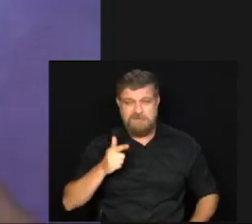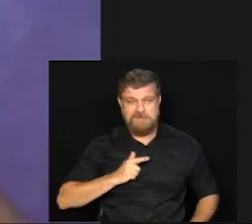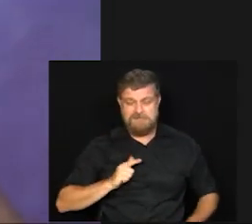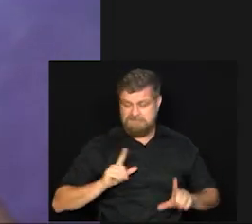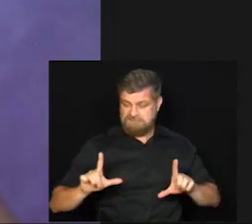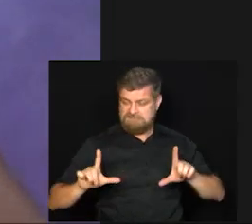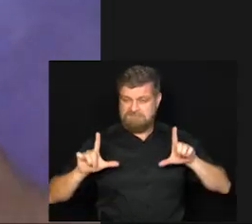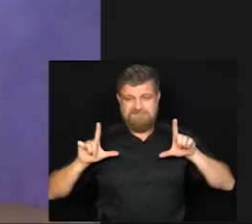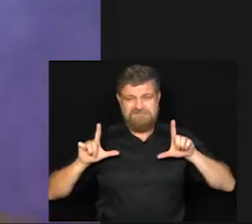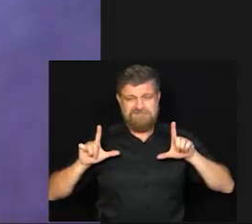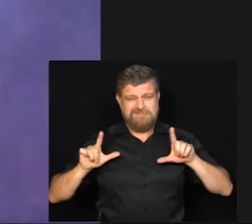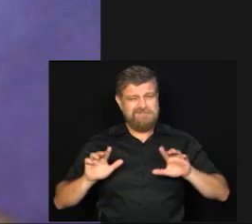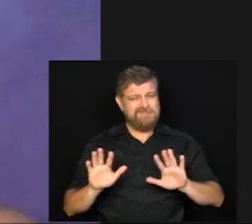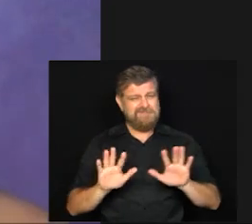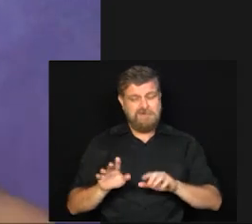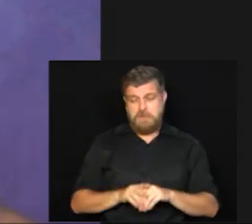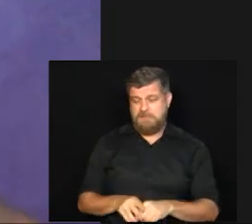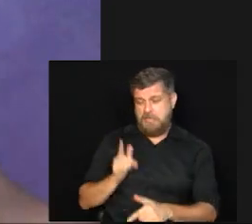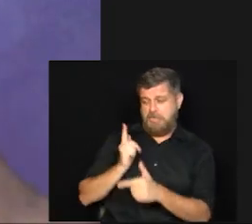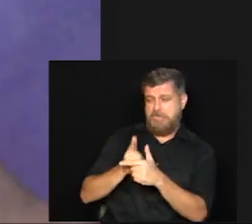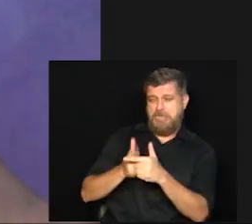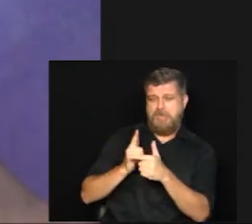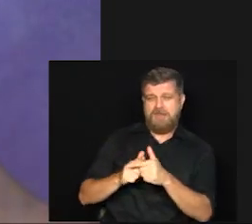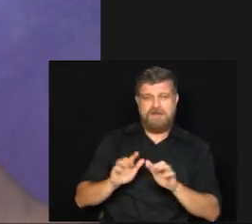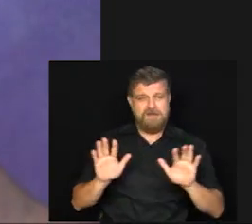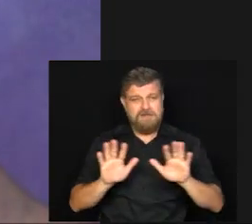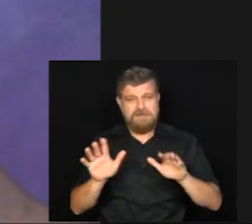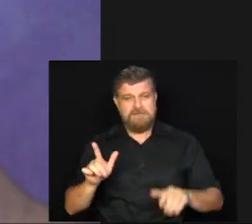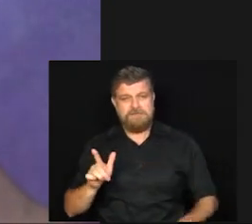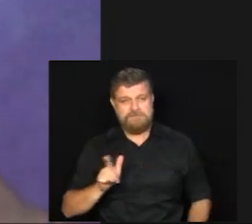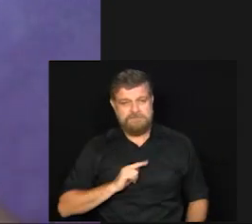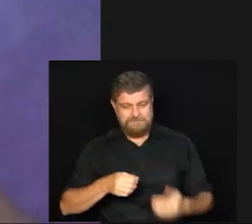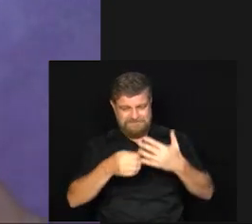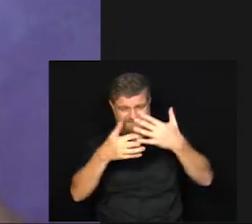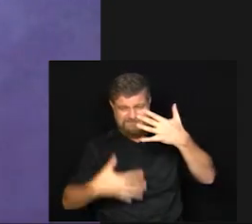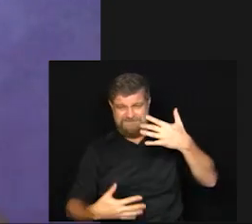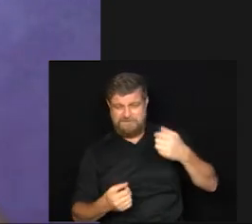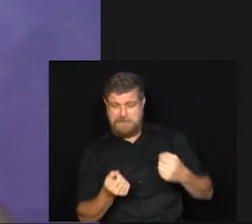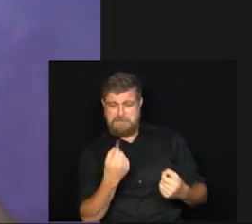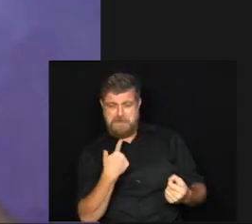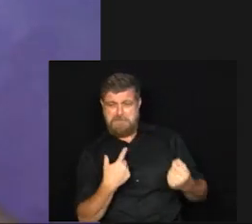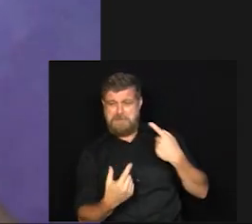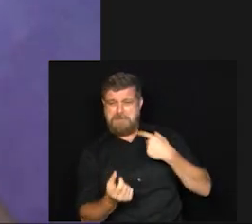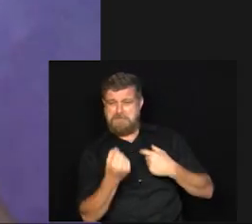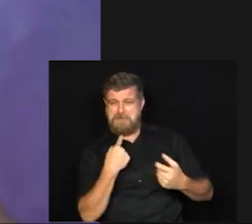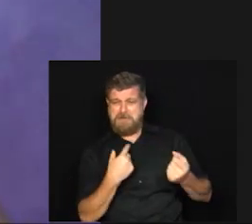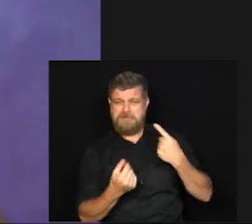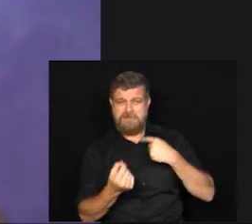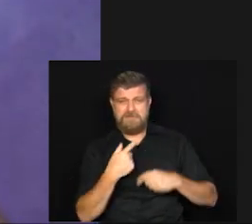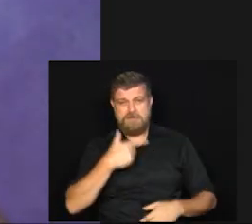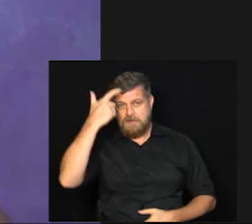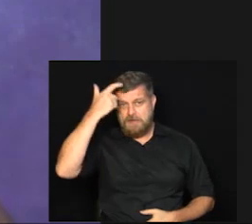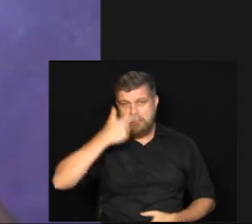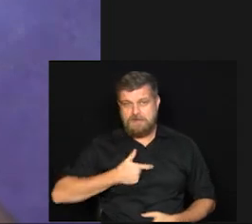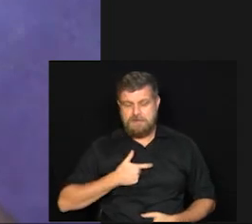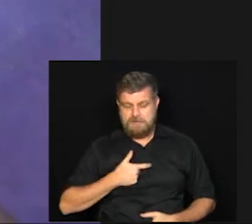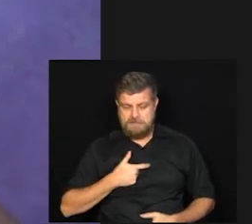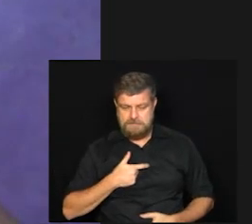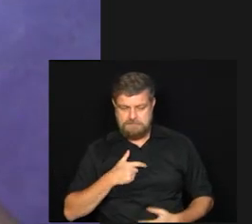querendo aparecer. Olha lá. Então, esse tipo de ofensa, né, eu sempre